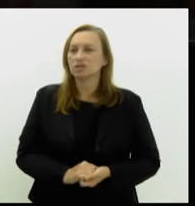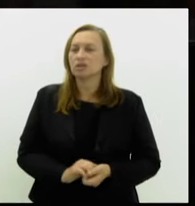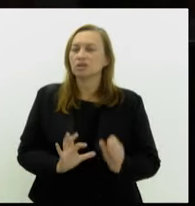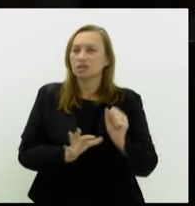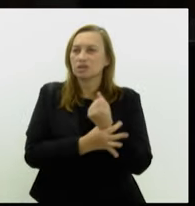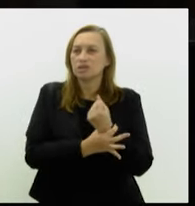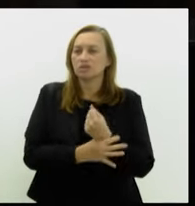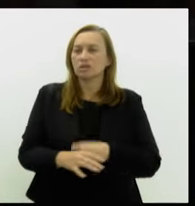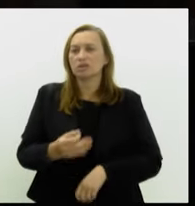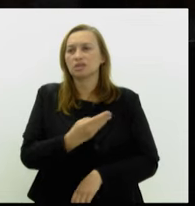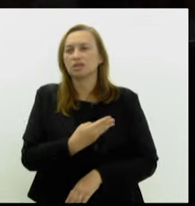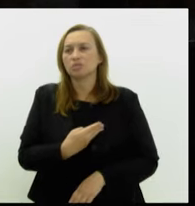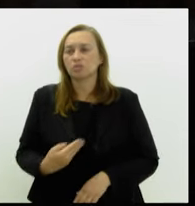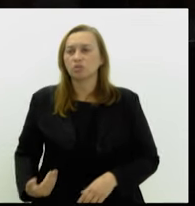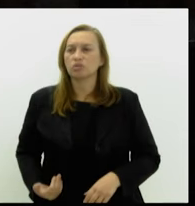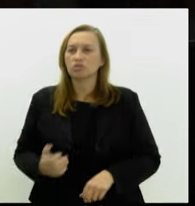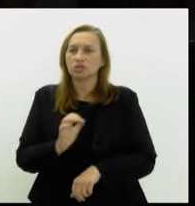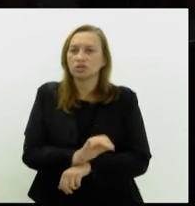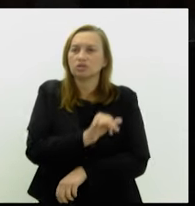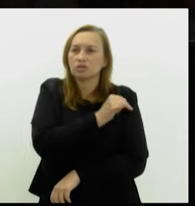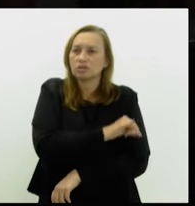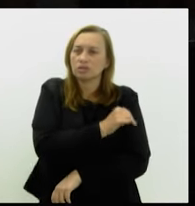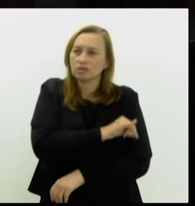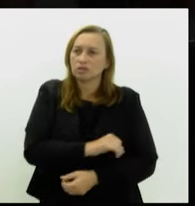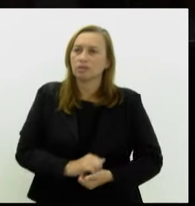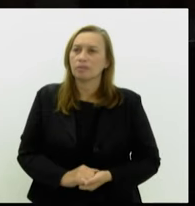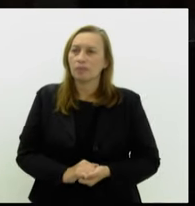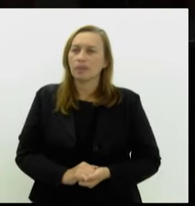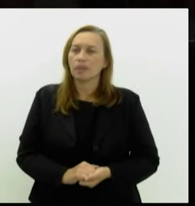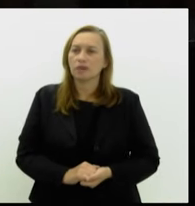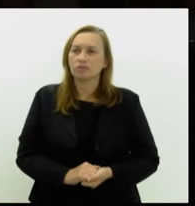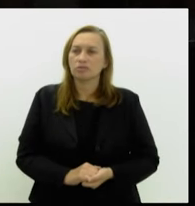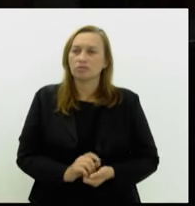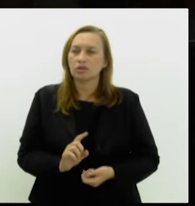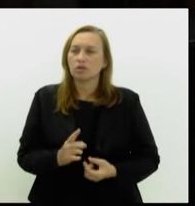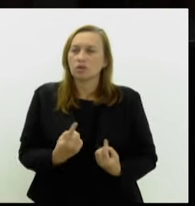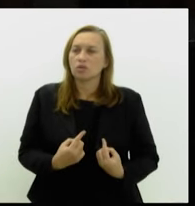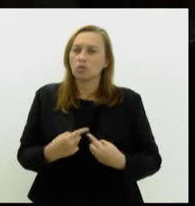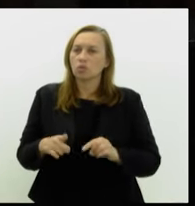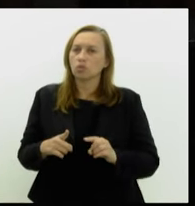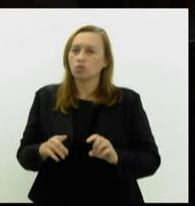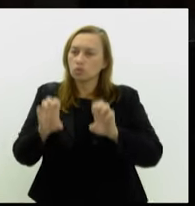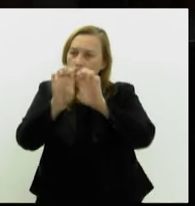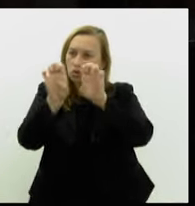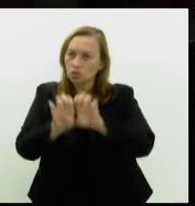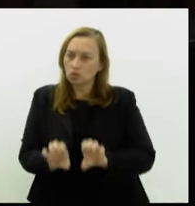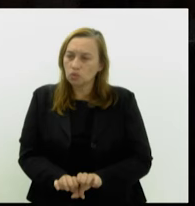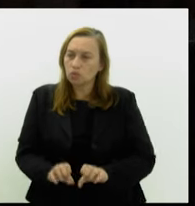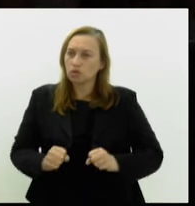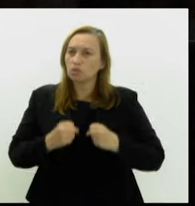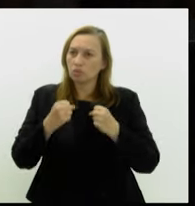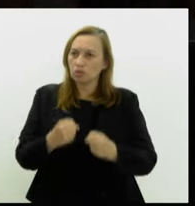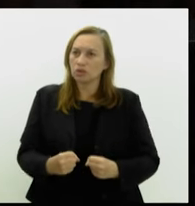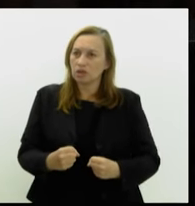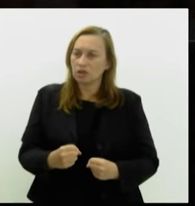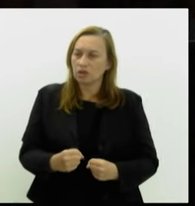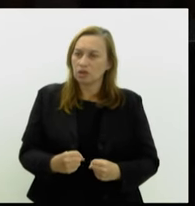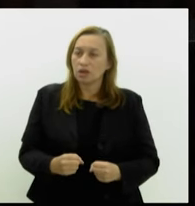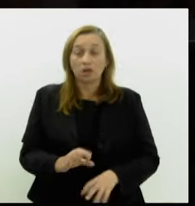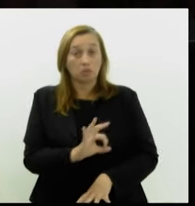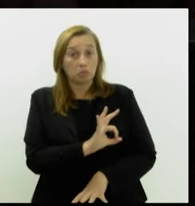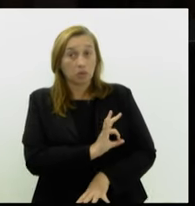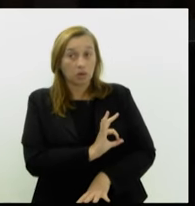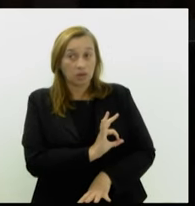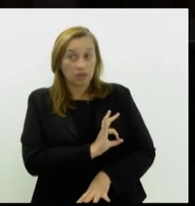segurança pública do Rio de Janeiro, que depõe contra não só uma estrutura de poder calcada entre